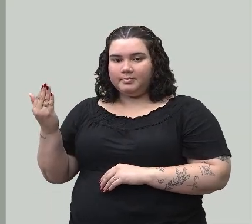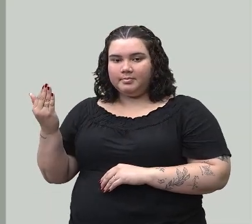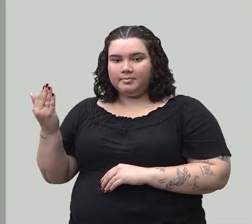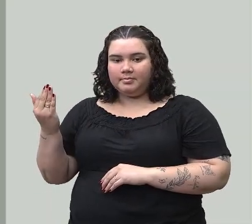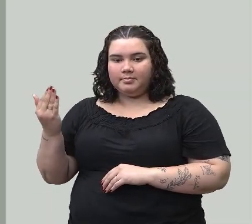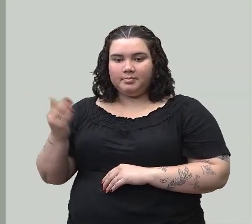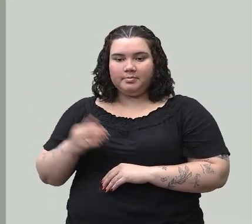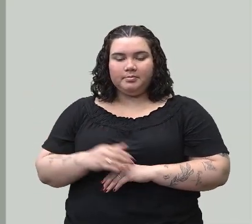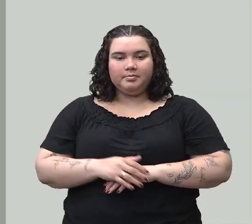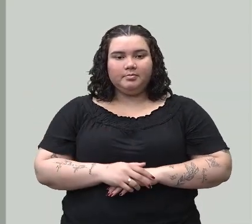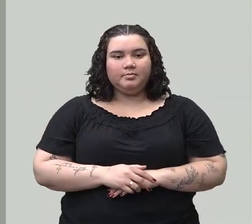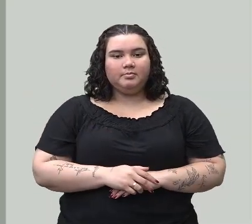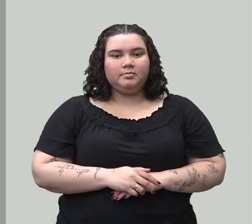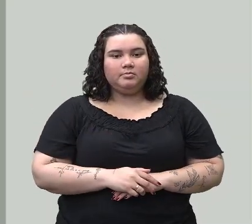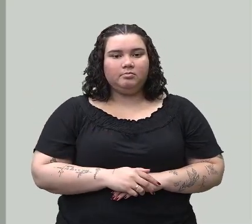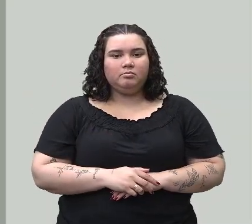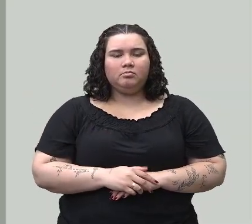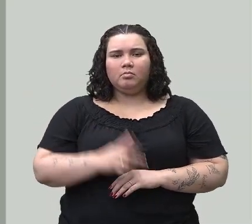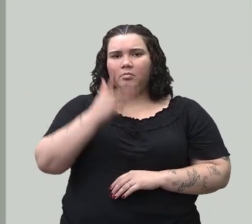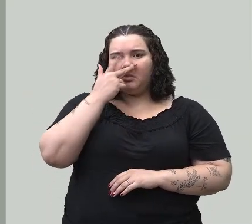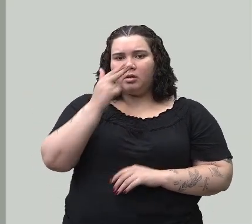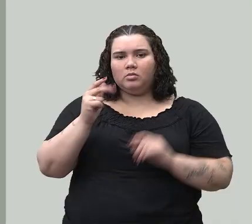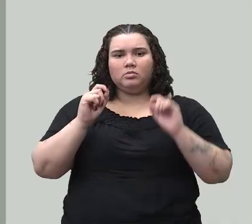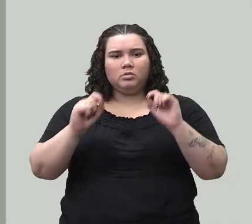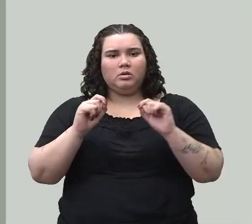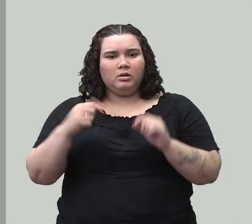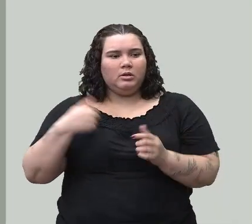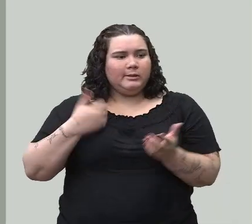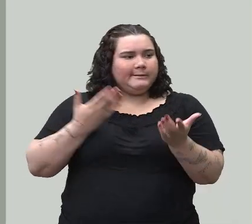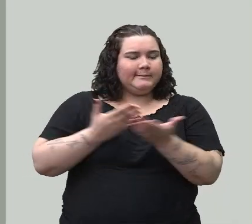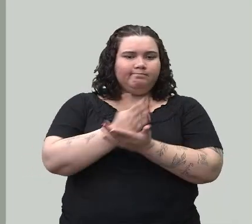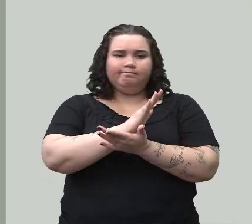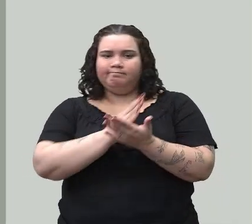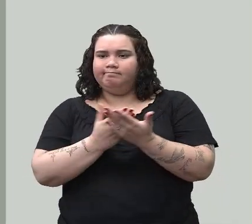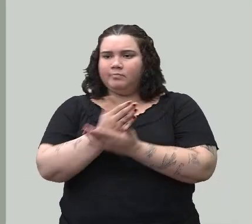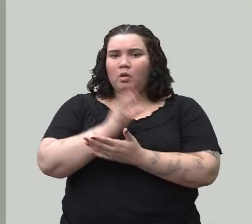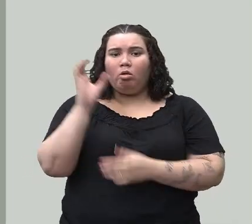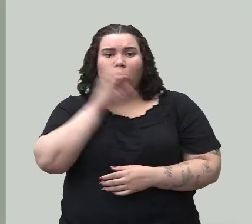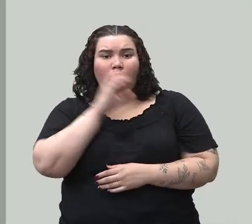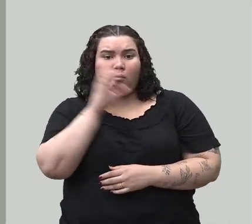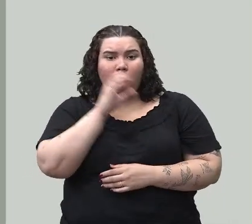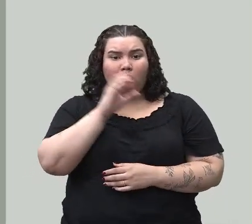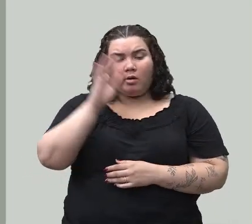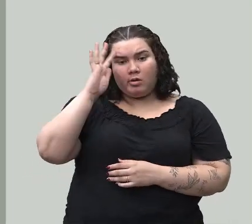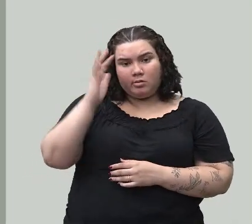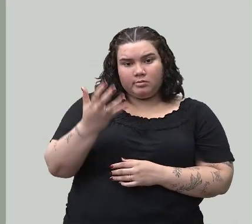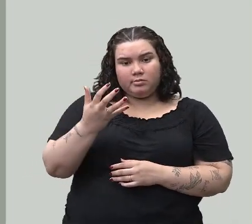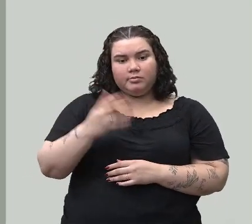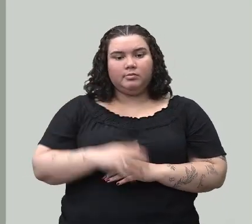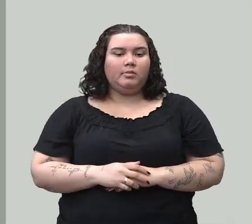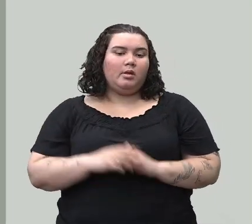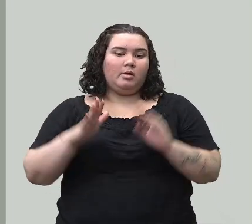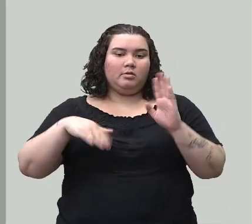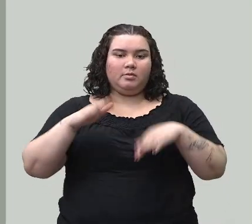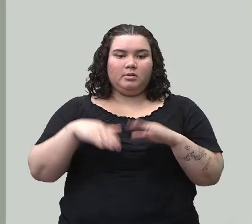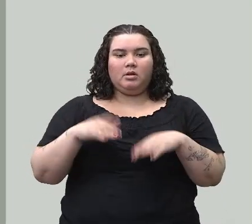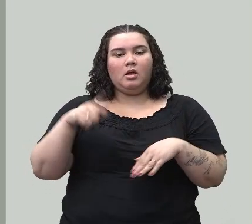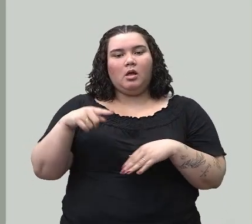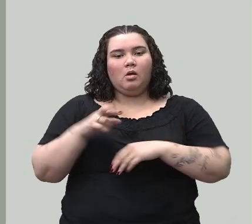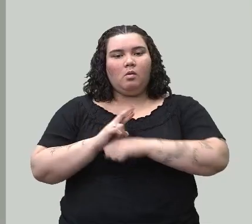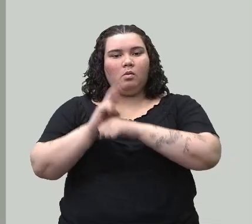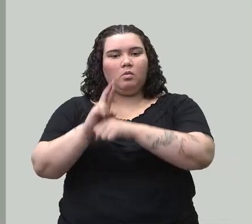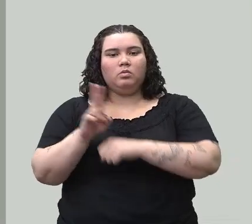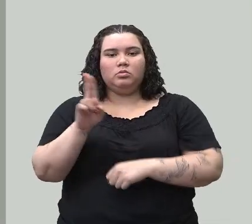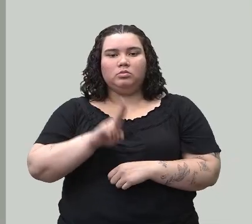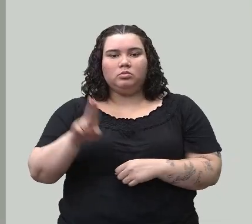mãos na cintura. É um sinal que indica impaciência, pressa para resolver determinado assunto. Normalmente é um recurso utilizado